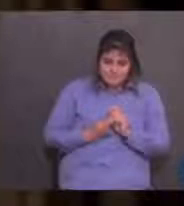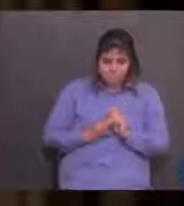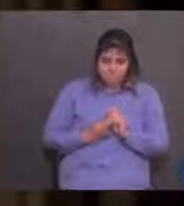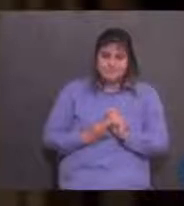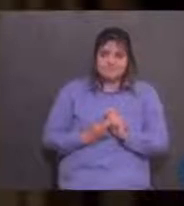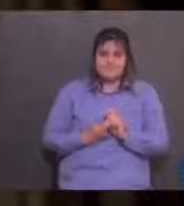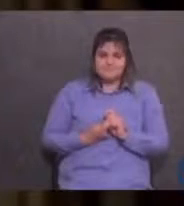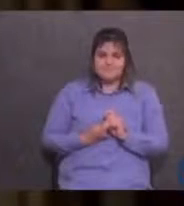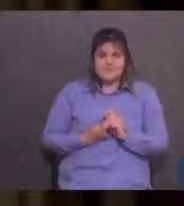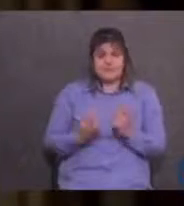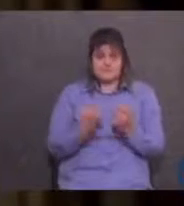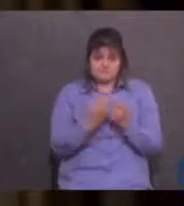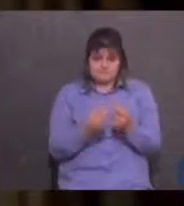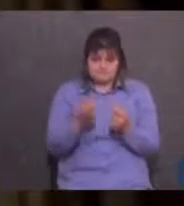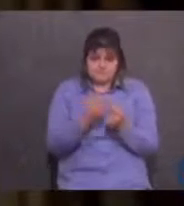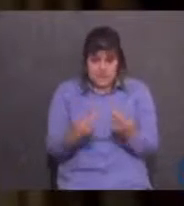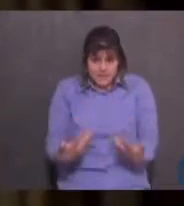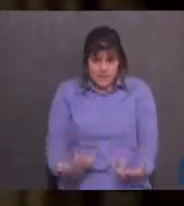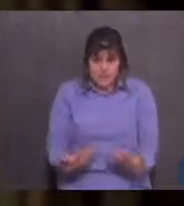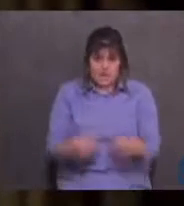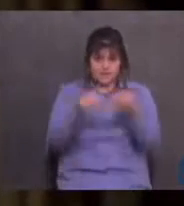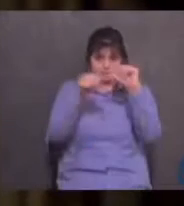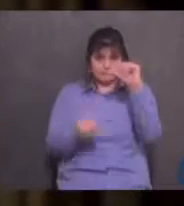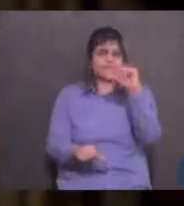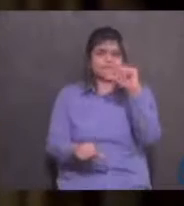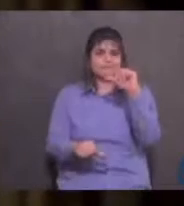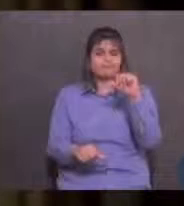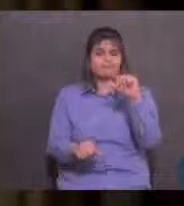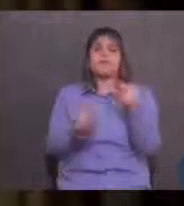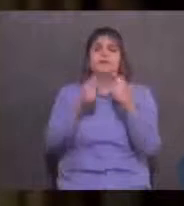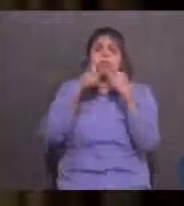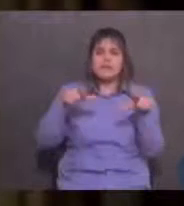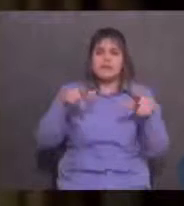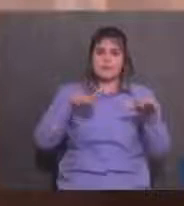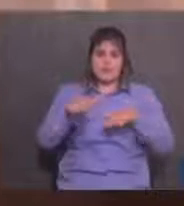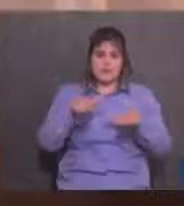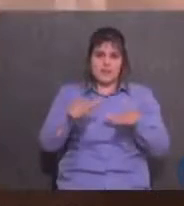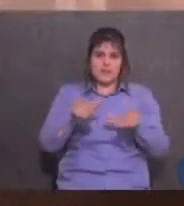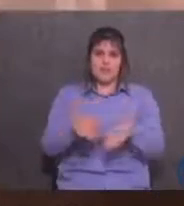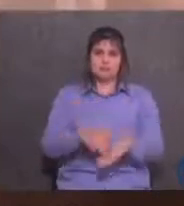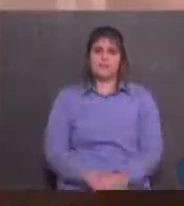Esta dezena será recitada em italiano.